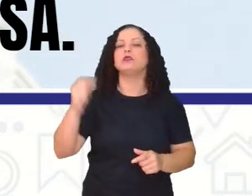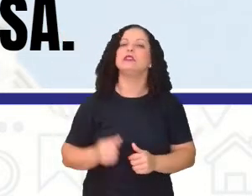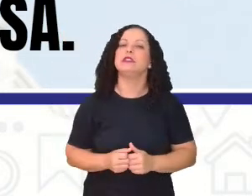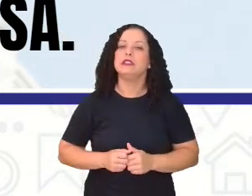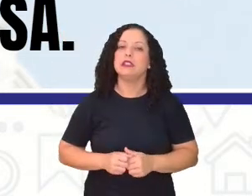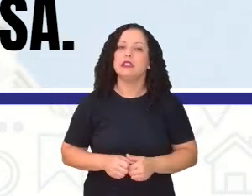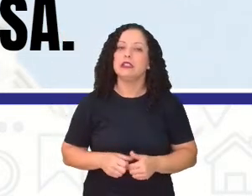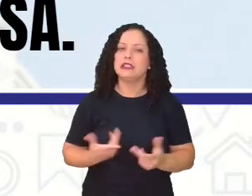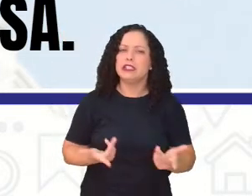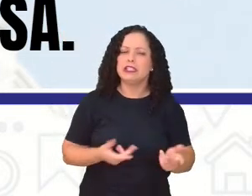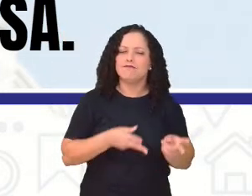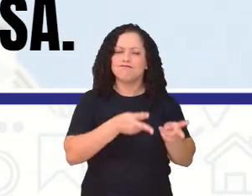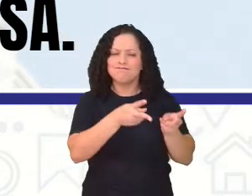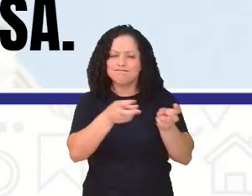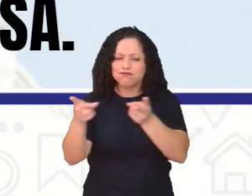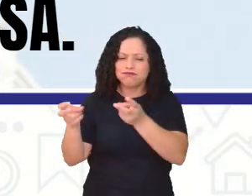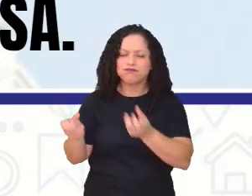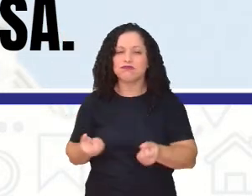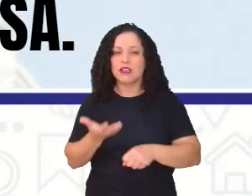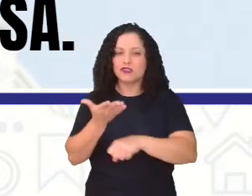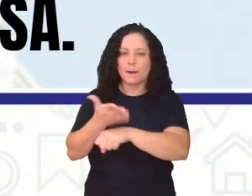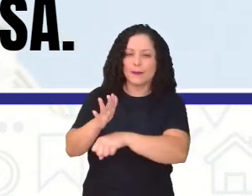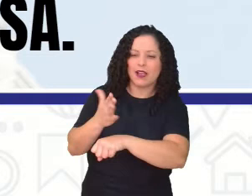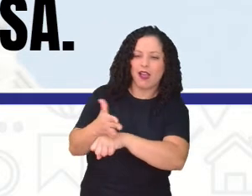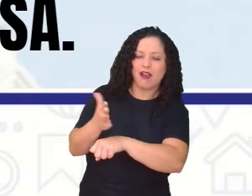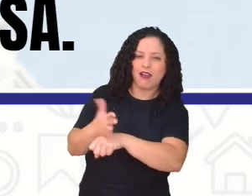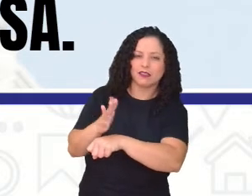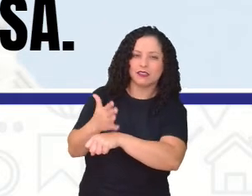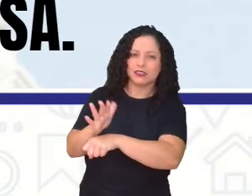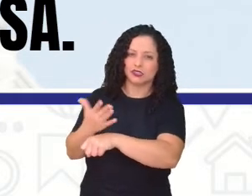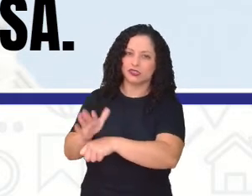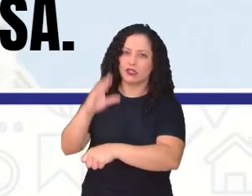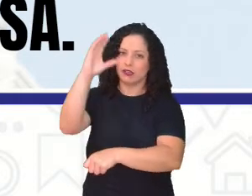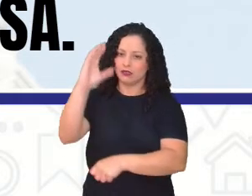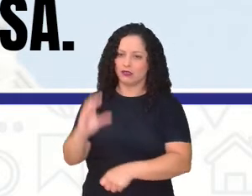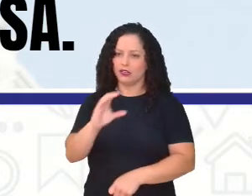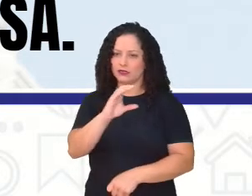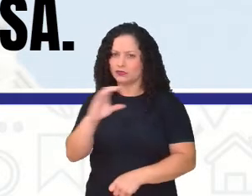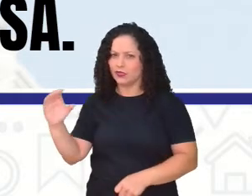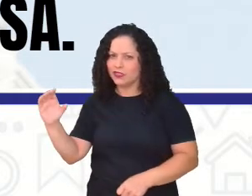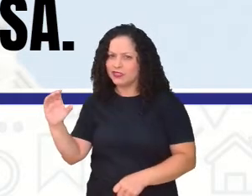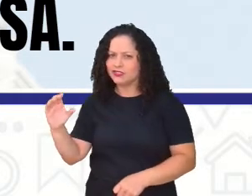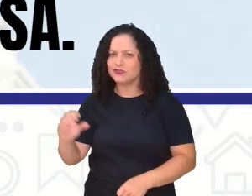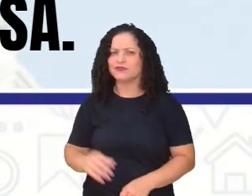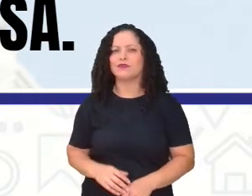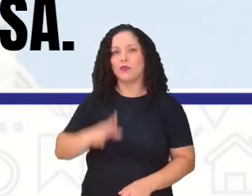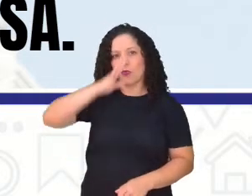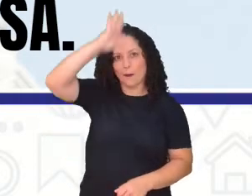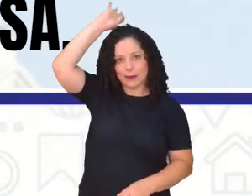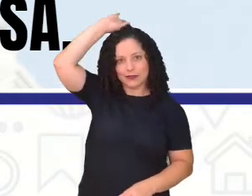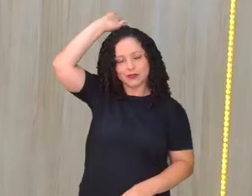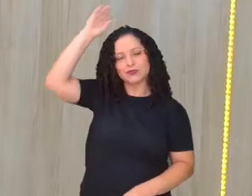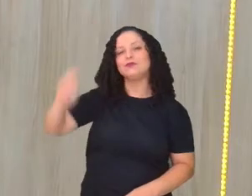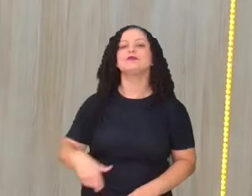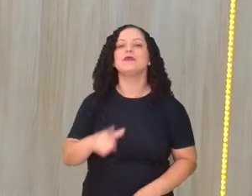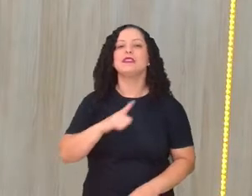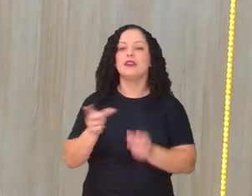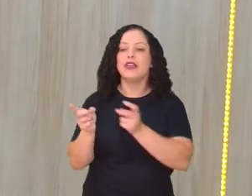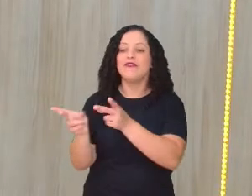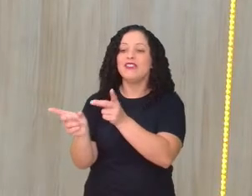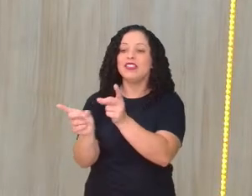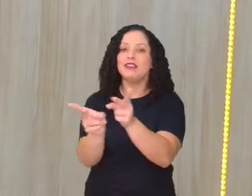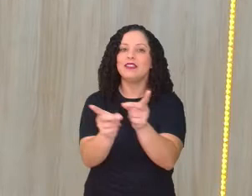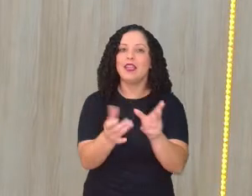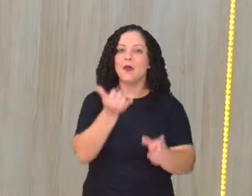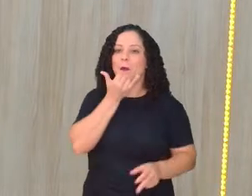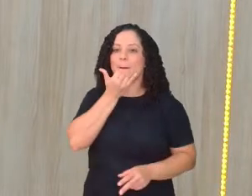as práticas utilizadas pela Igreja Romana naquele período. A gente tinha a questão da venda das indulgências, né?